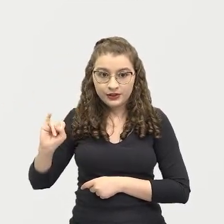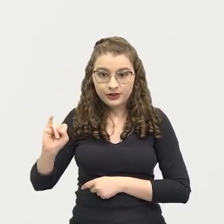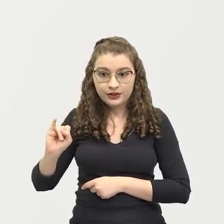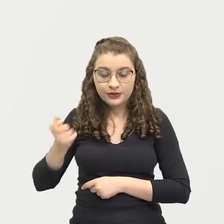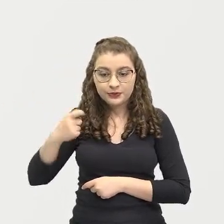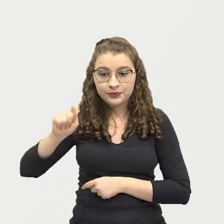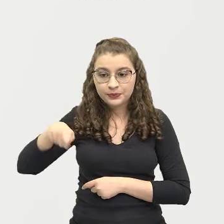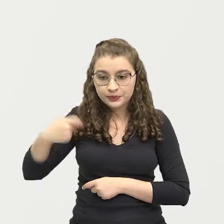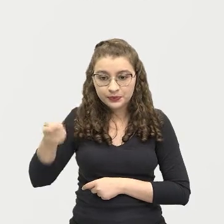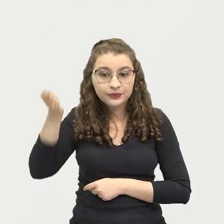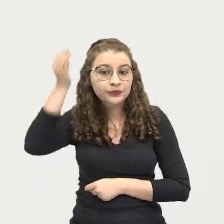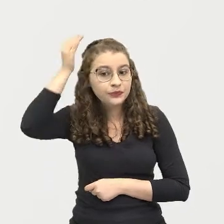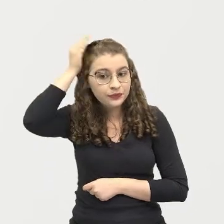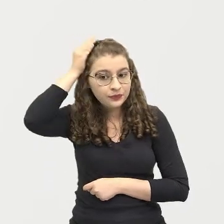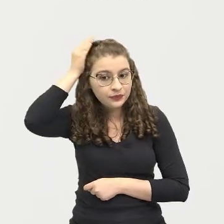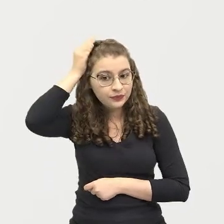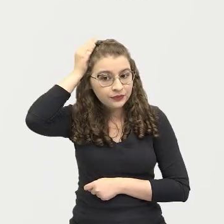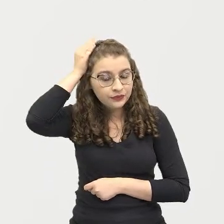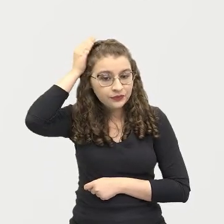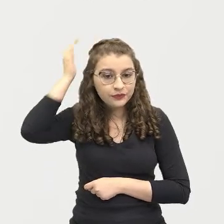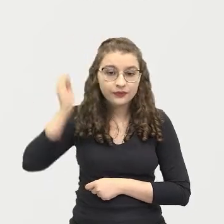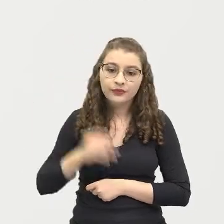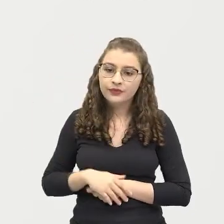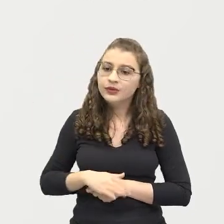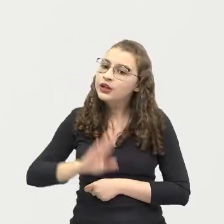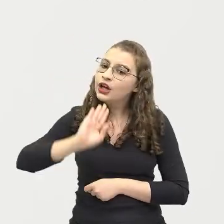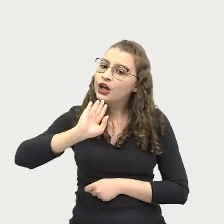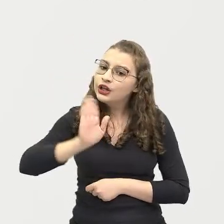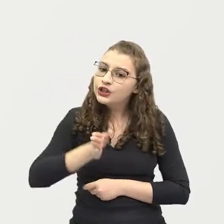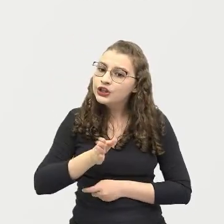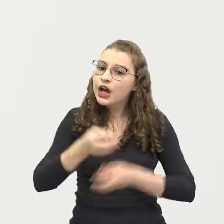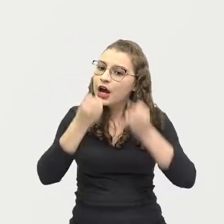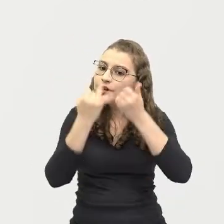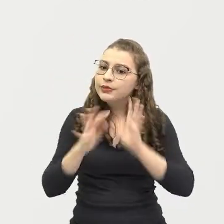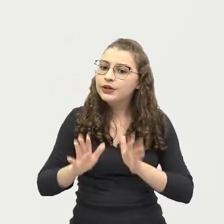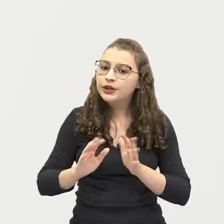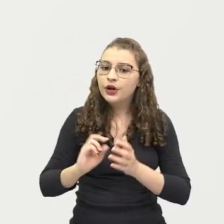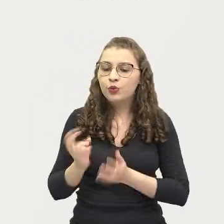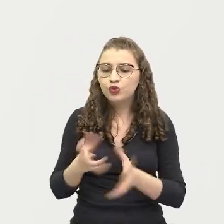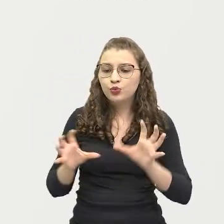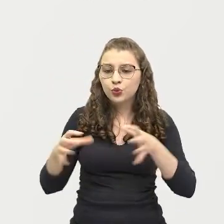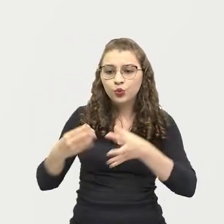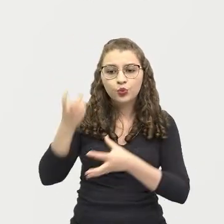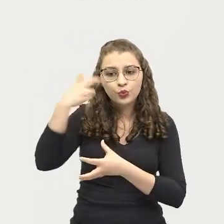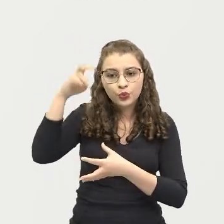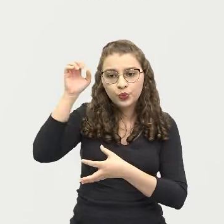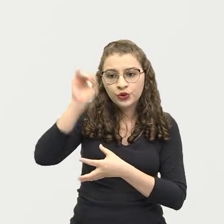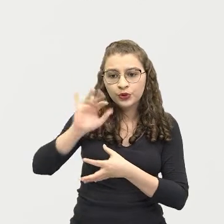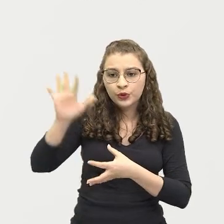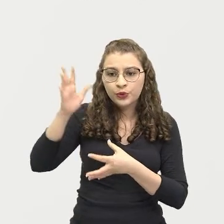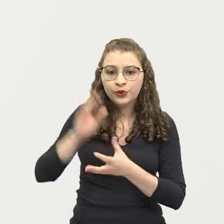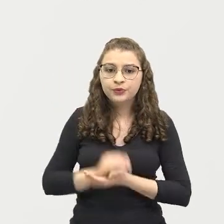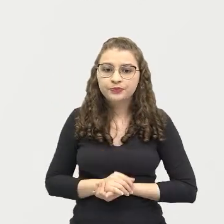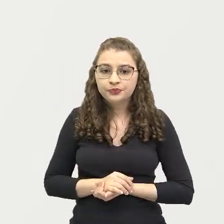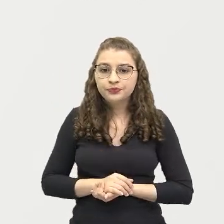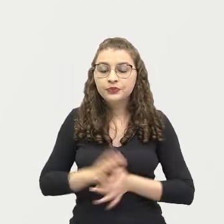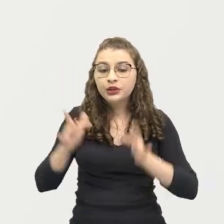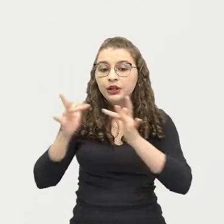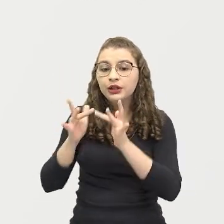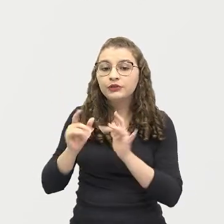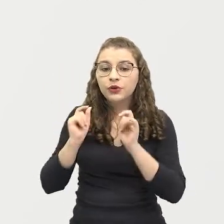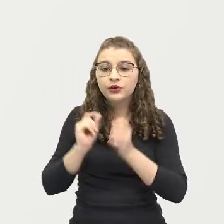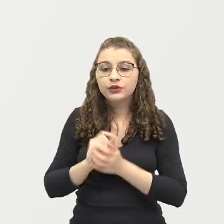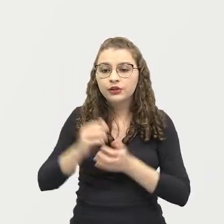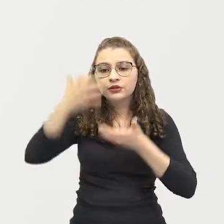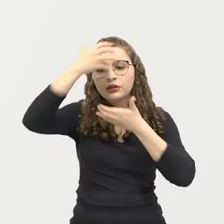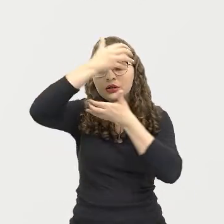só, falamos aqui já sobre as vanguardas europeias, então ela entrou em contato aí com as estéticas